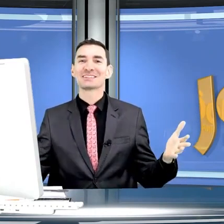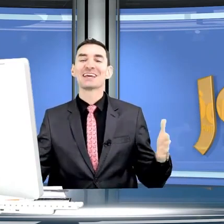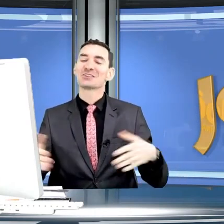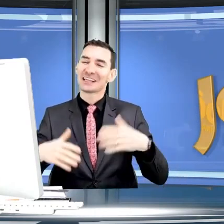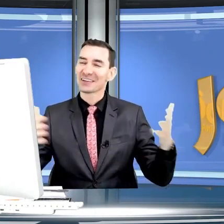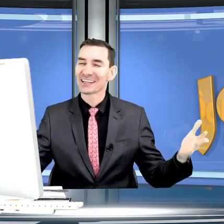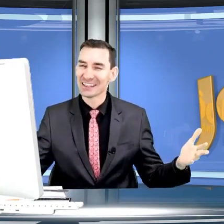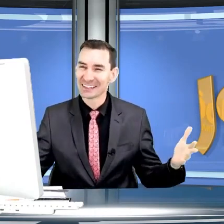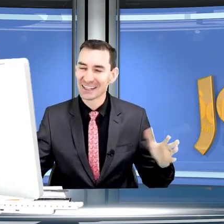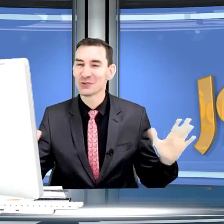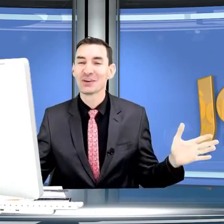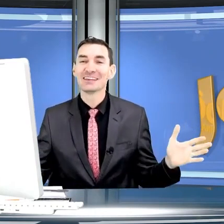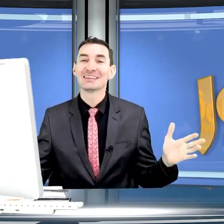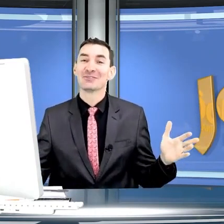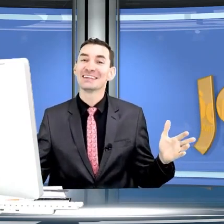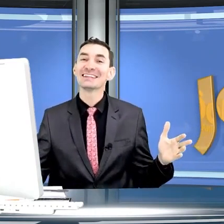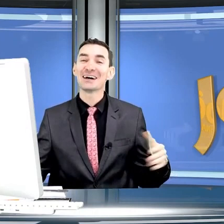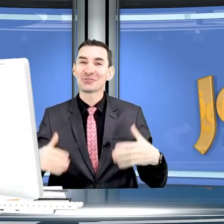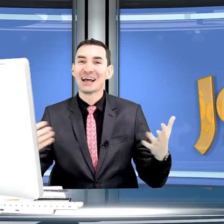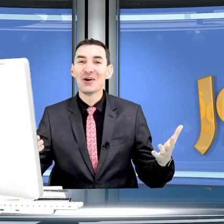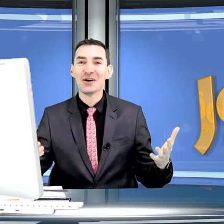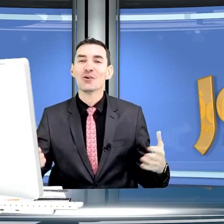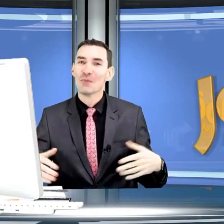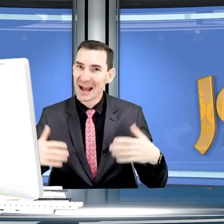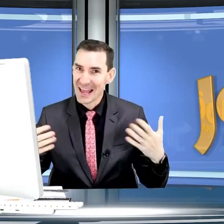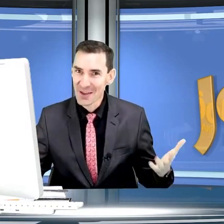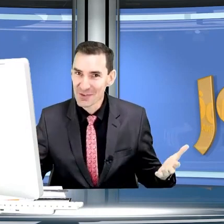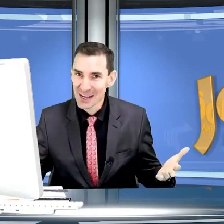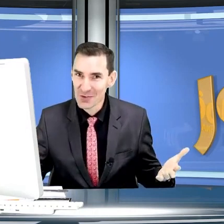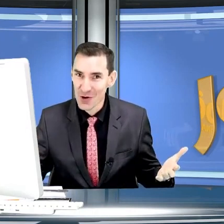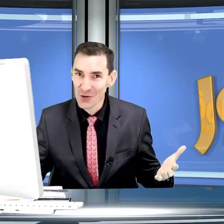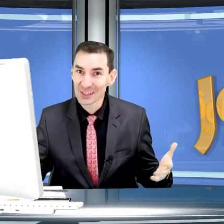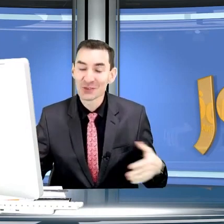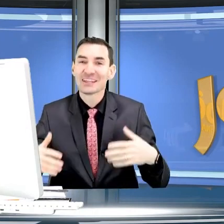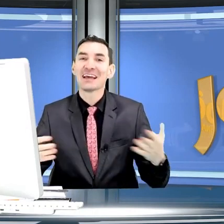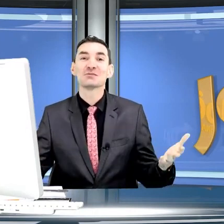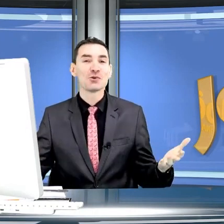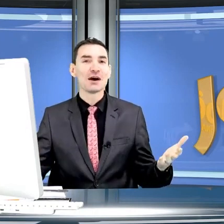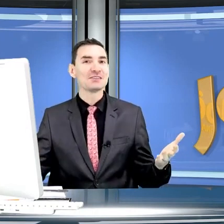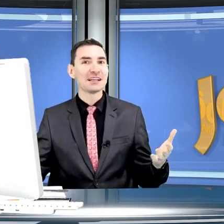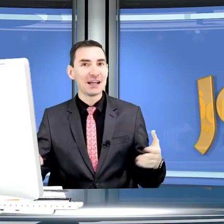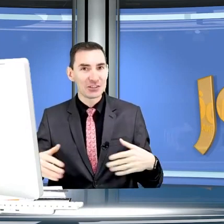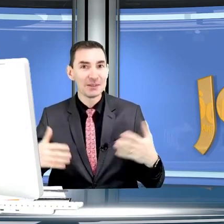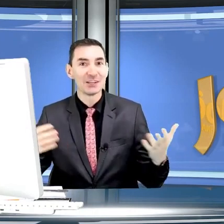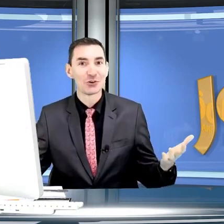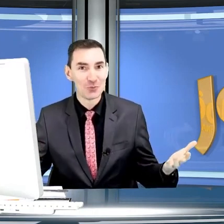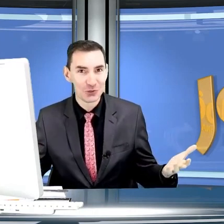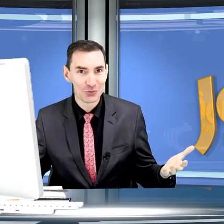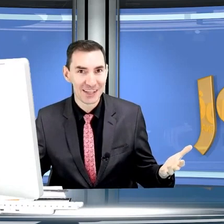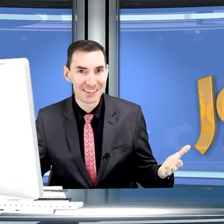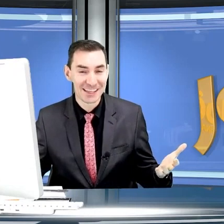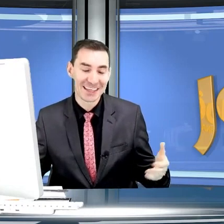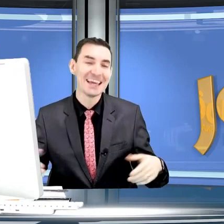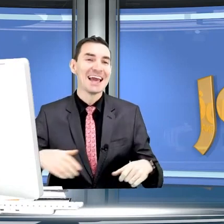para você. Eu já estava aqui cantando, feliz da vida, afinal, uma reviravolta no 14º salário já me deixou